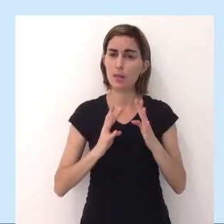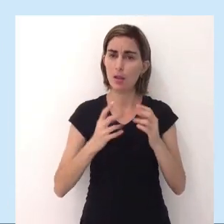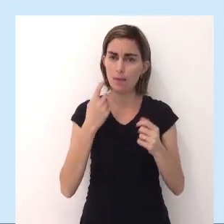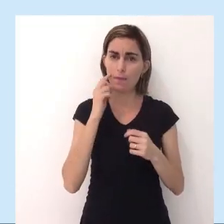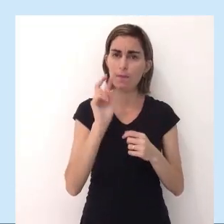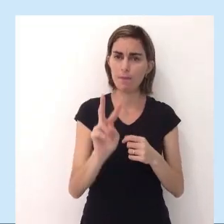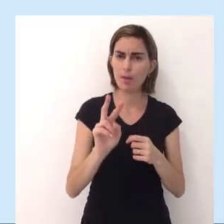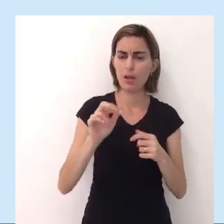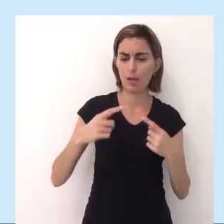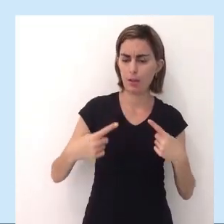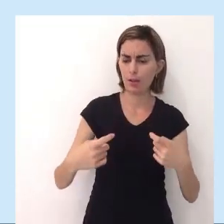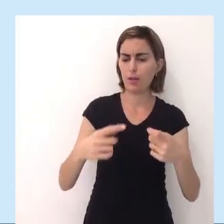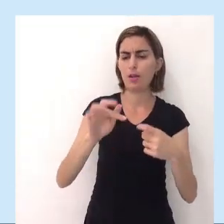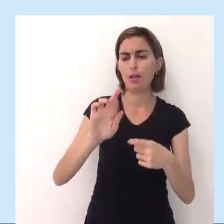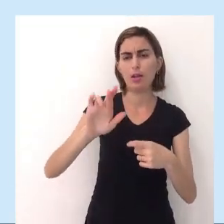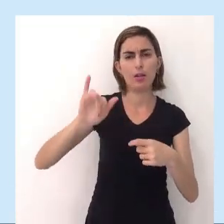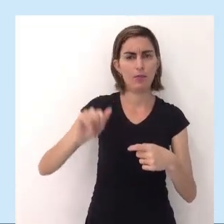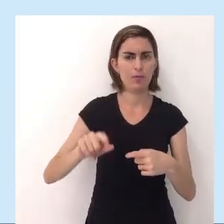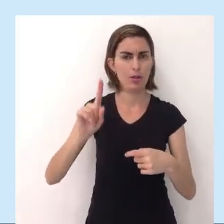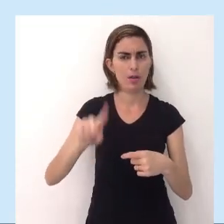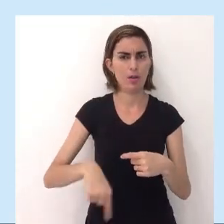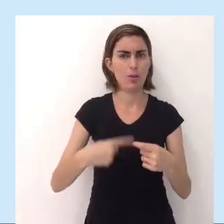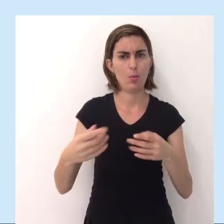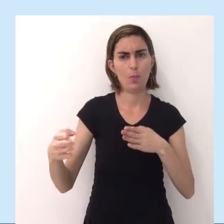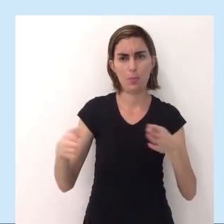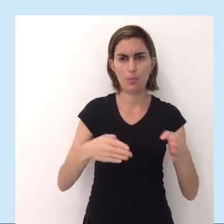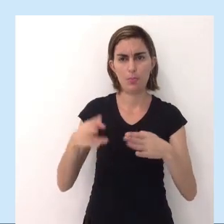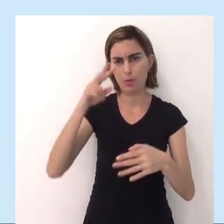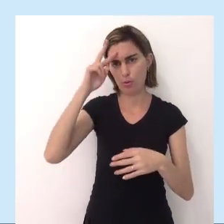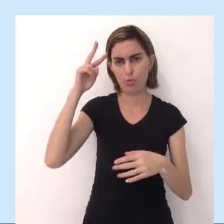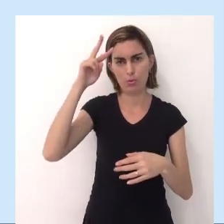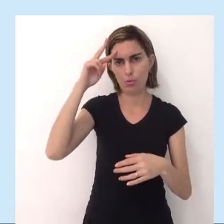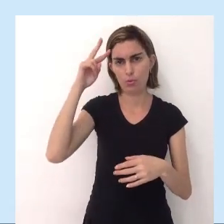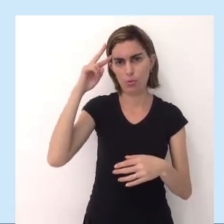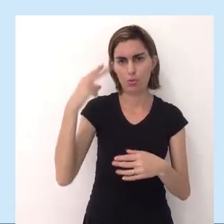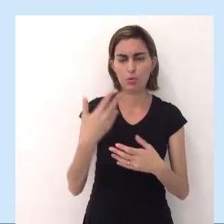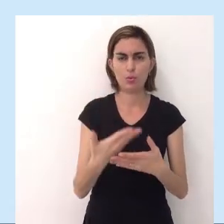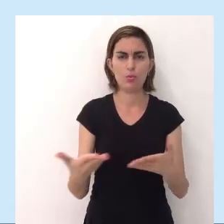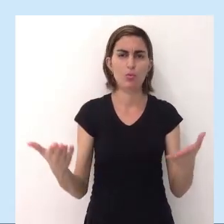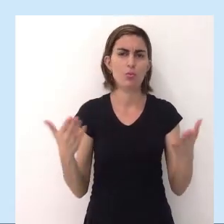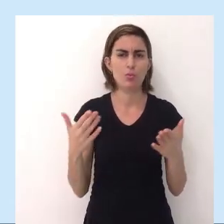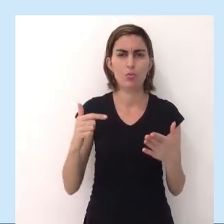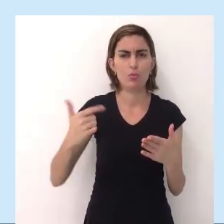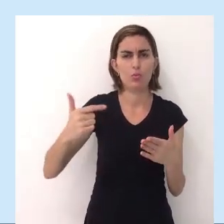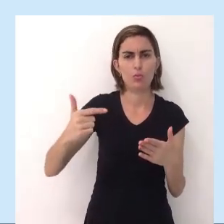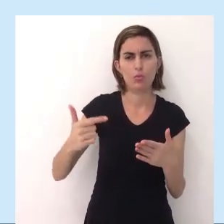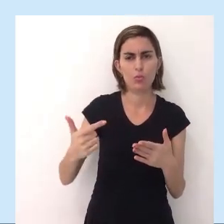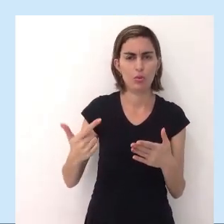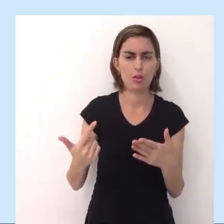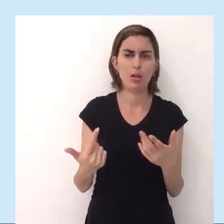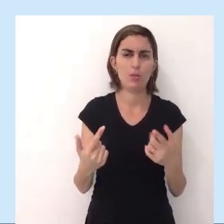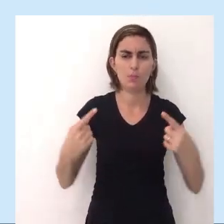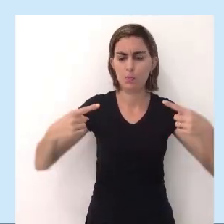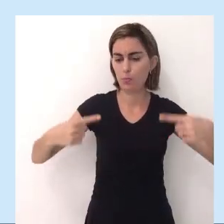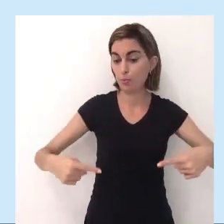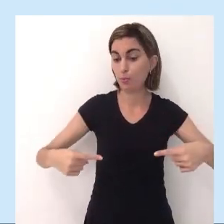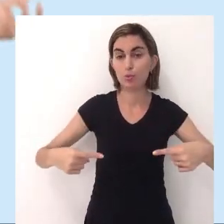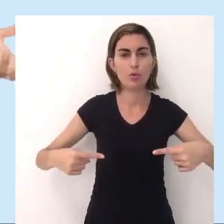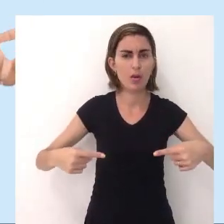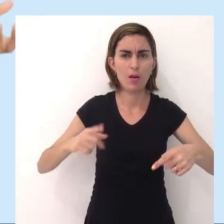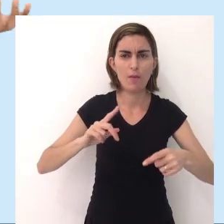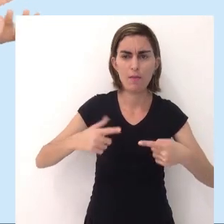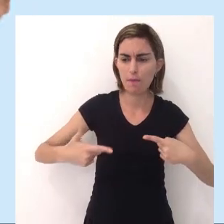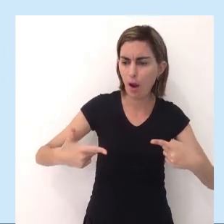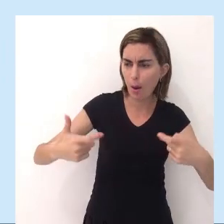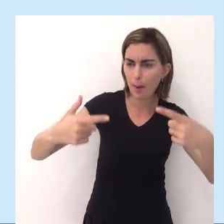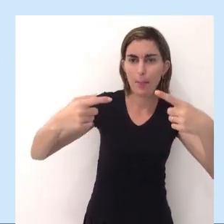A gente vai ver que a Guerra Fria é considerada um período histórico, né, de que não houve confrontos, né,